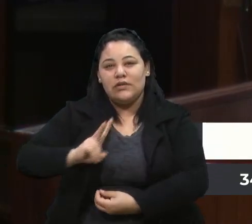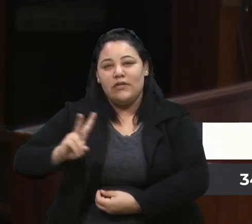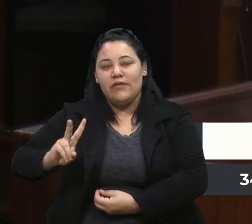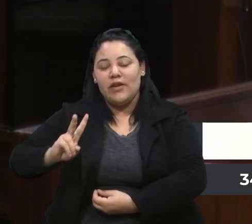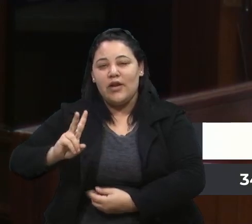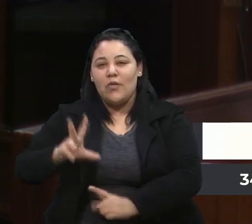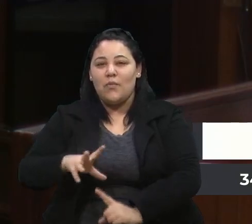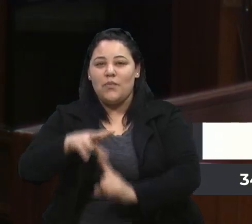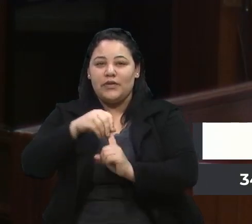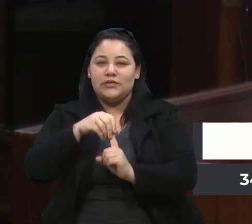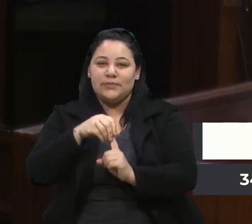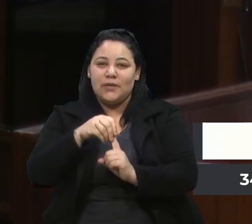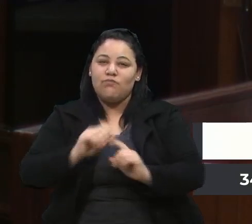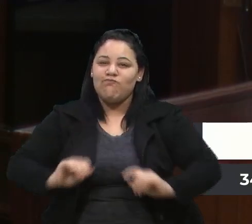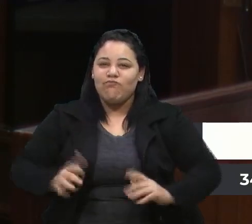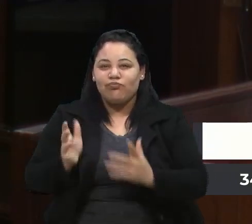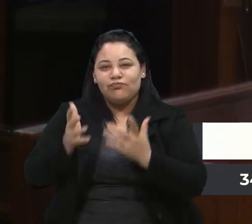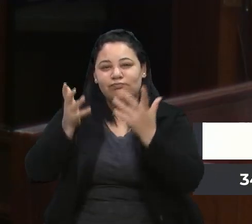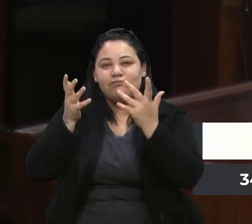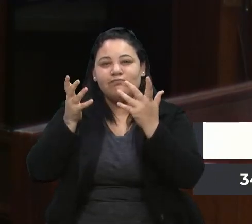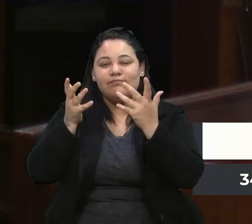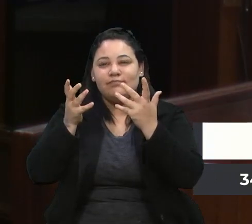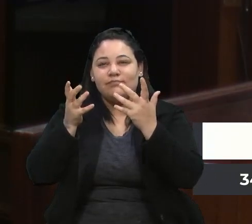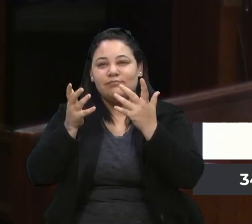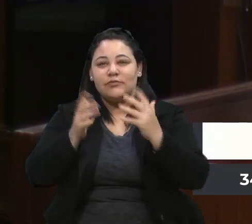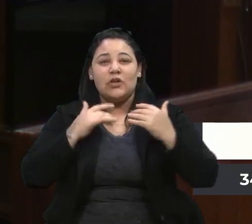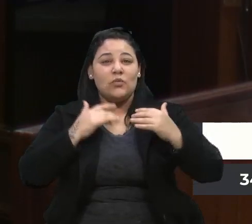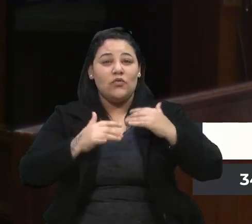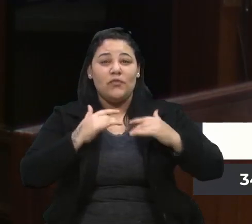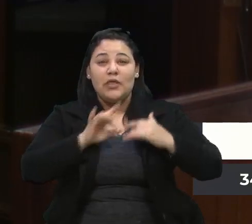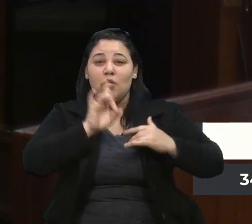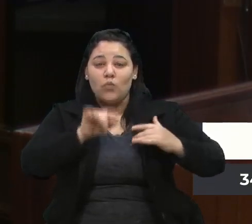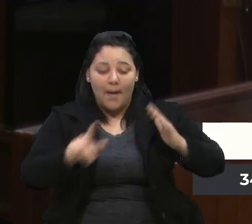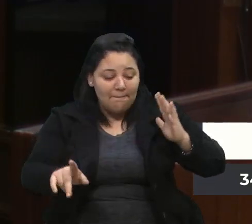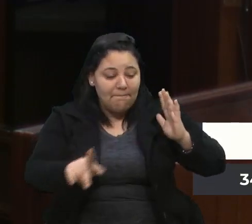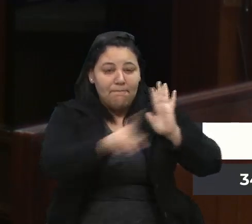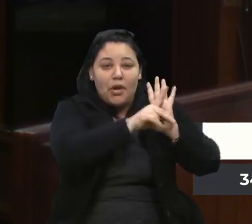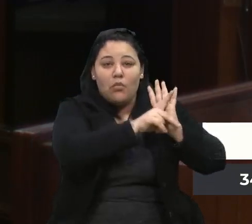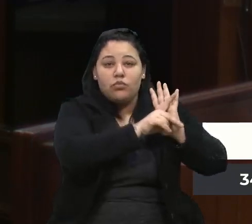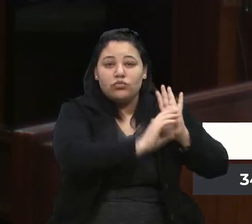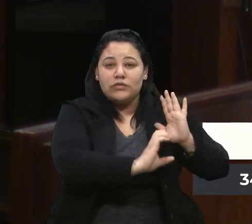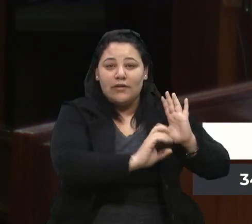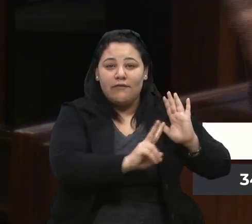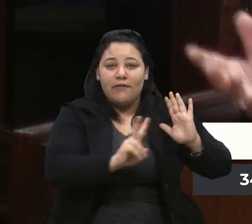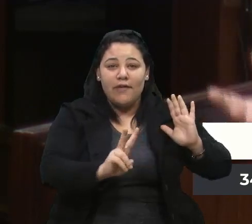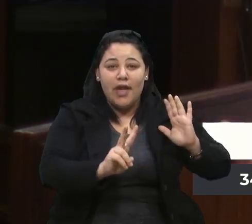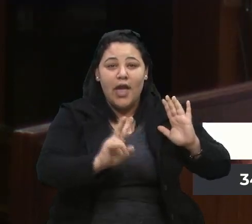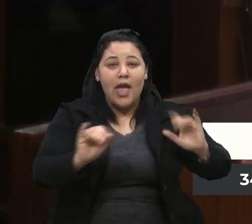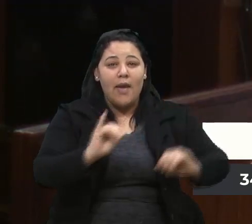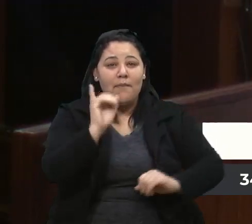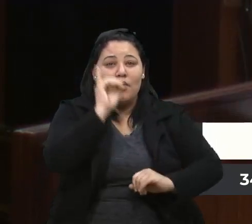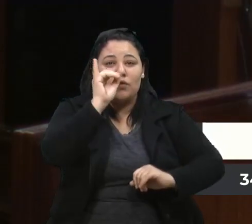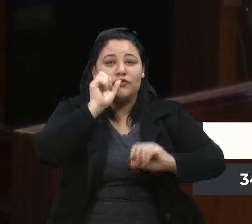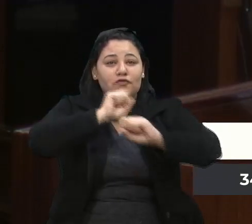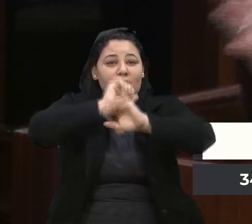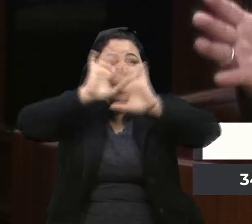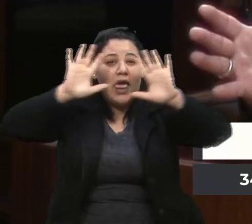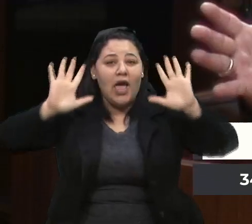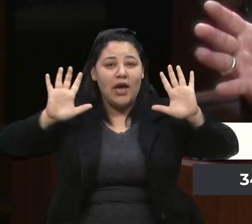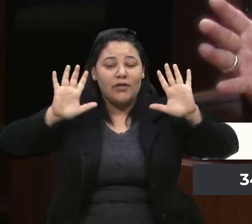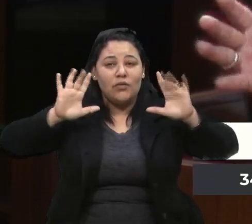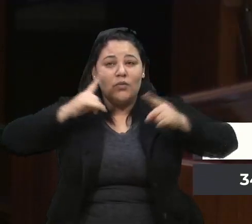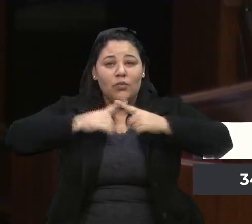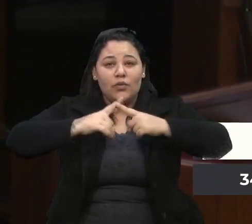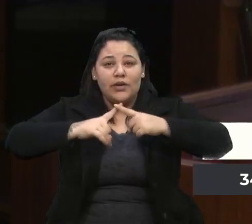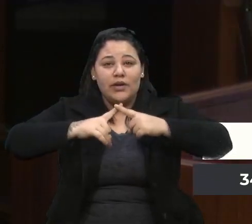principais mobilizadores. O movimento não é do CVV, então é importante ficar bem claro que às vezes as pessoas associam, né?